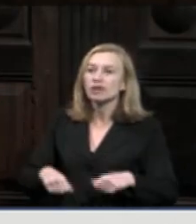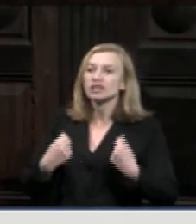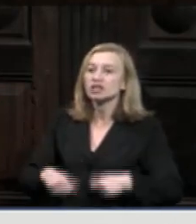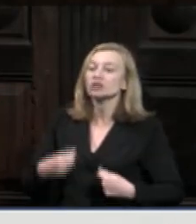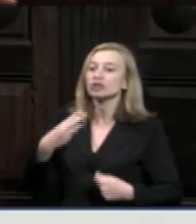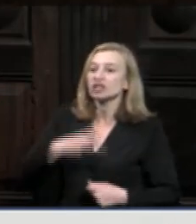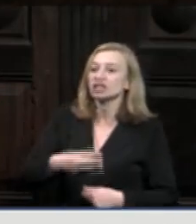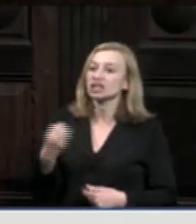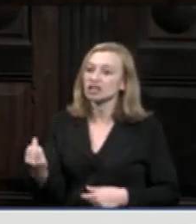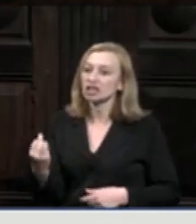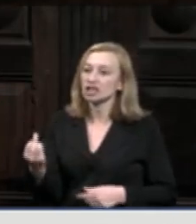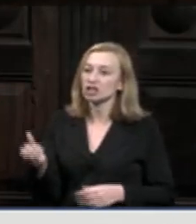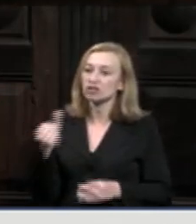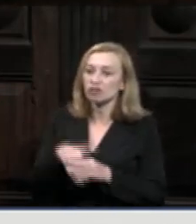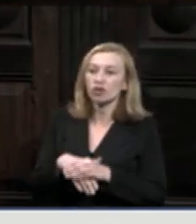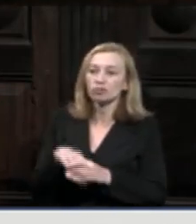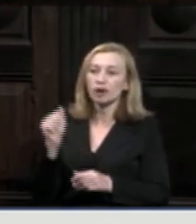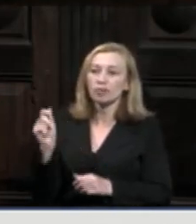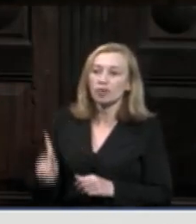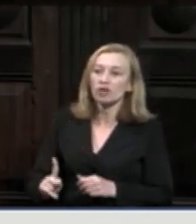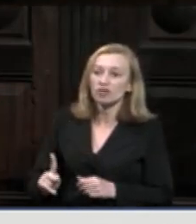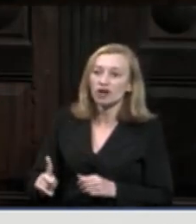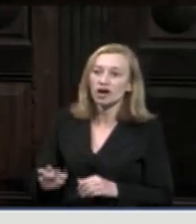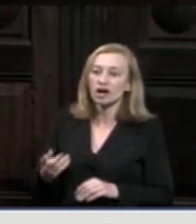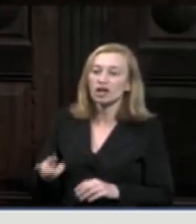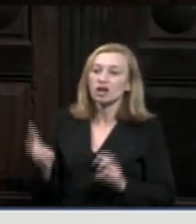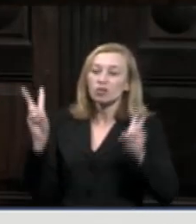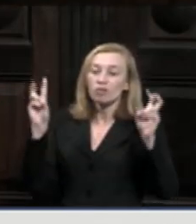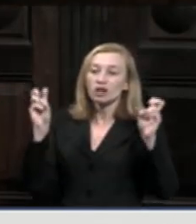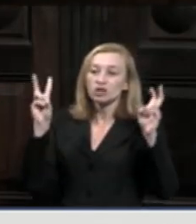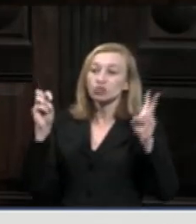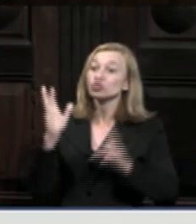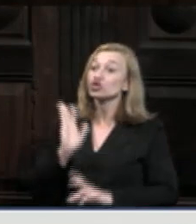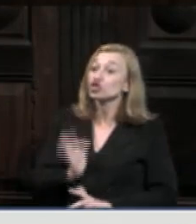para aprovar uma matéria